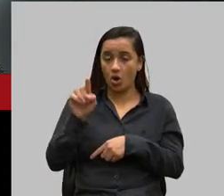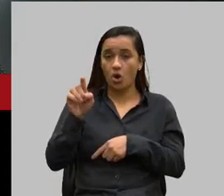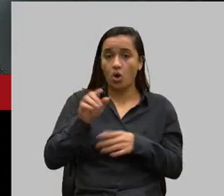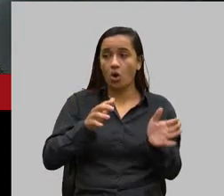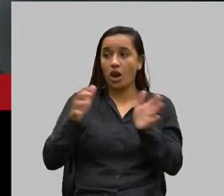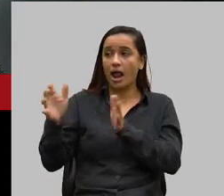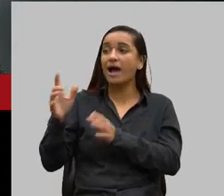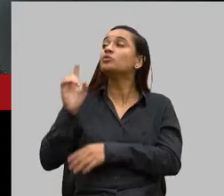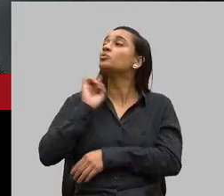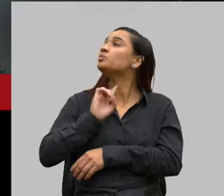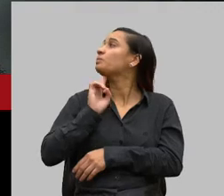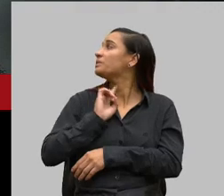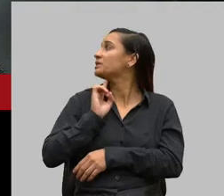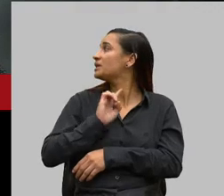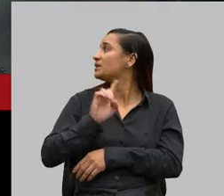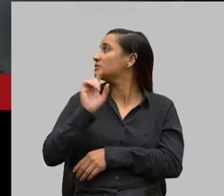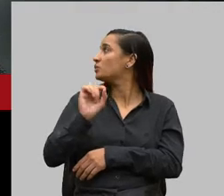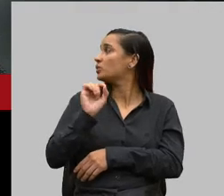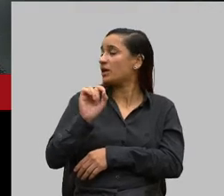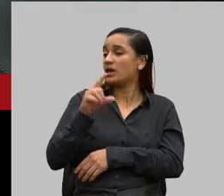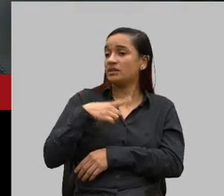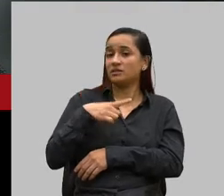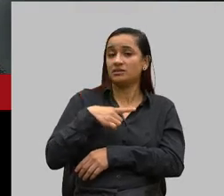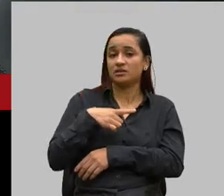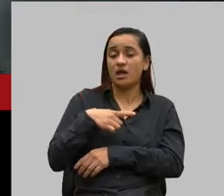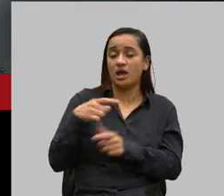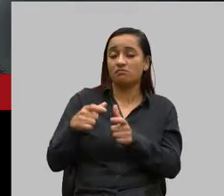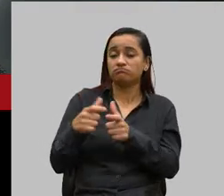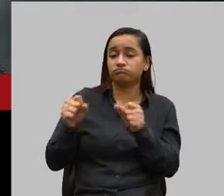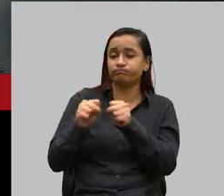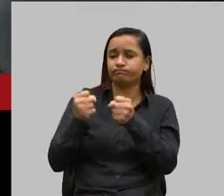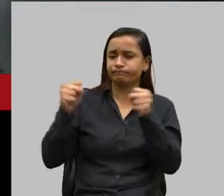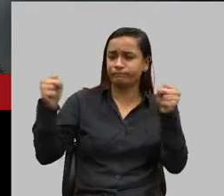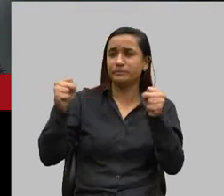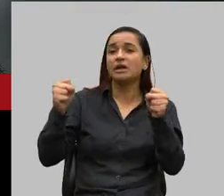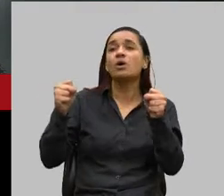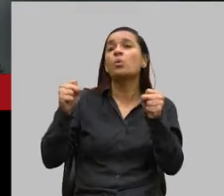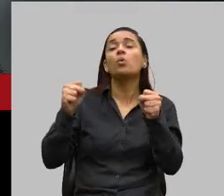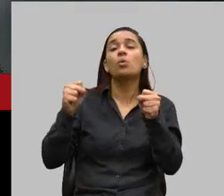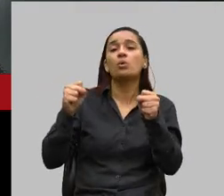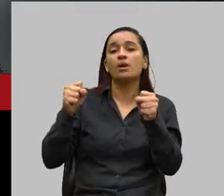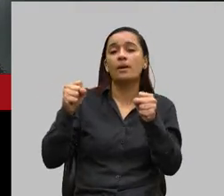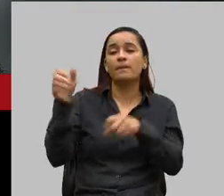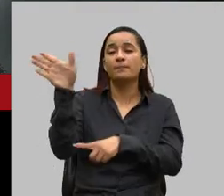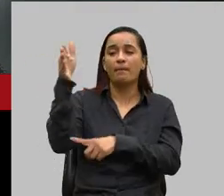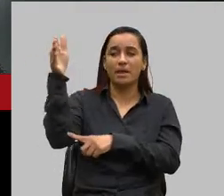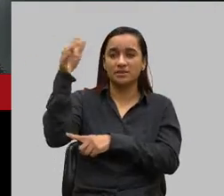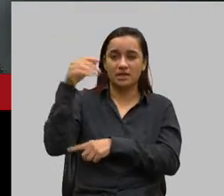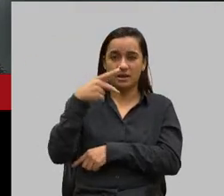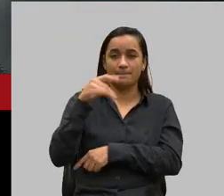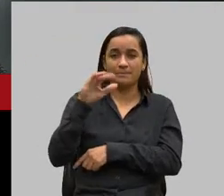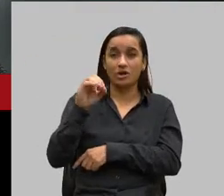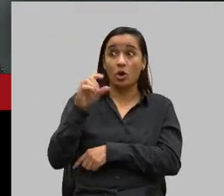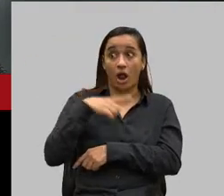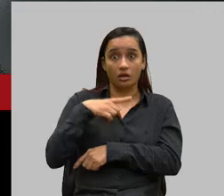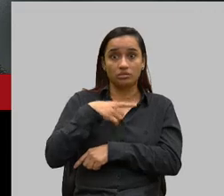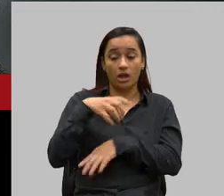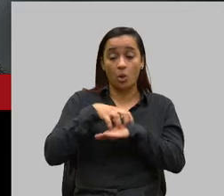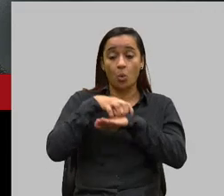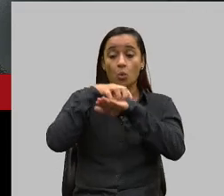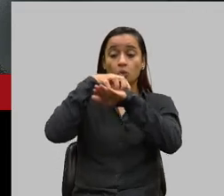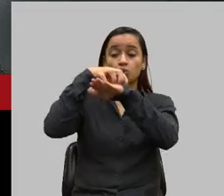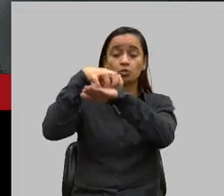tamanho da grandeza do pico da Bandeira lá nós temos um potencial de turismo